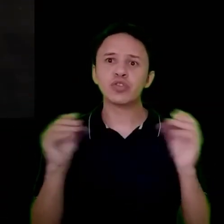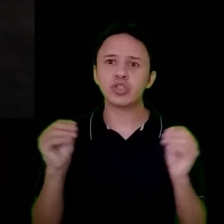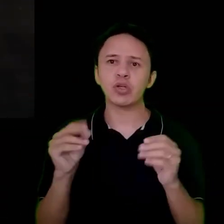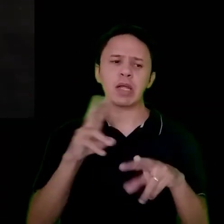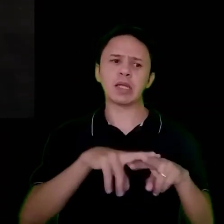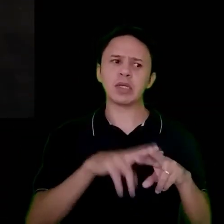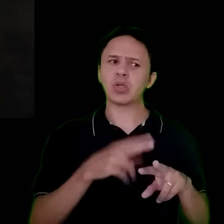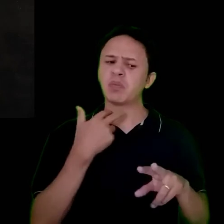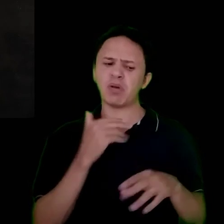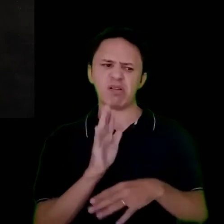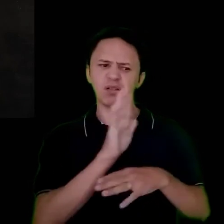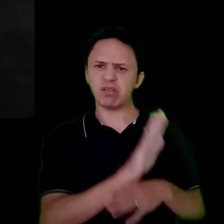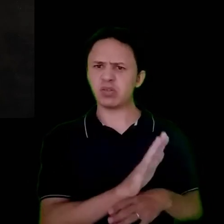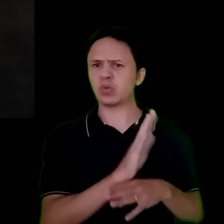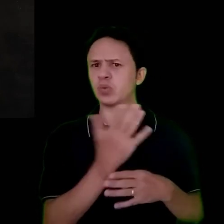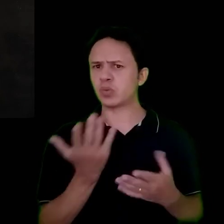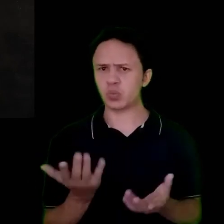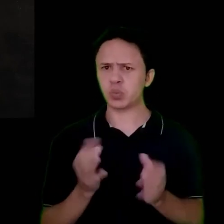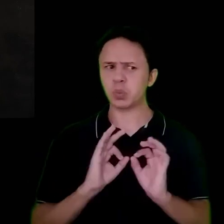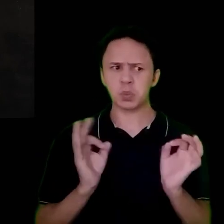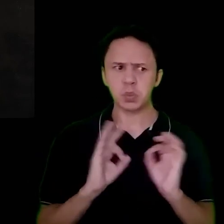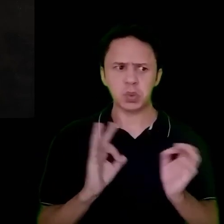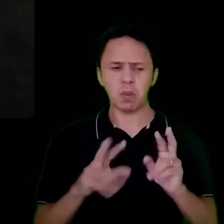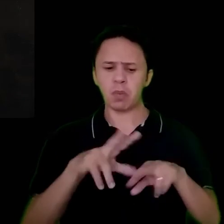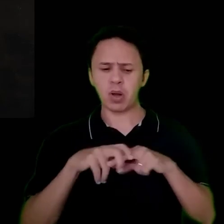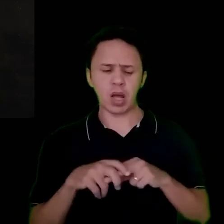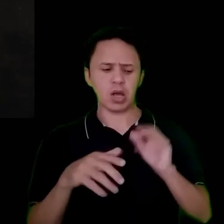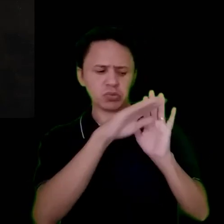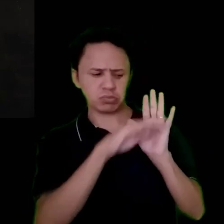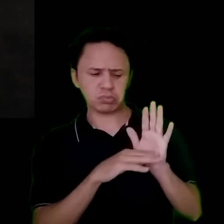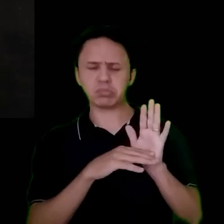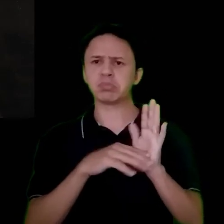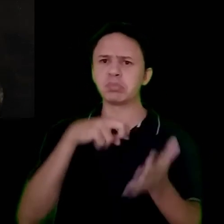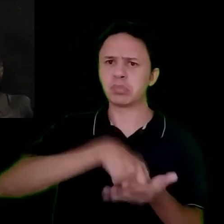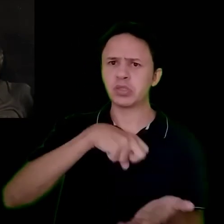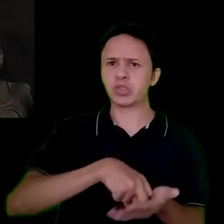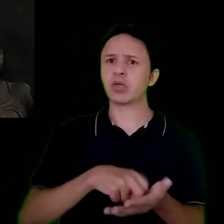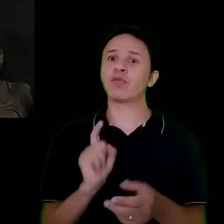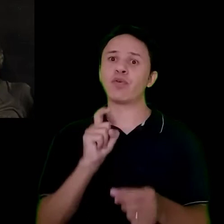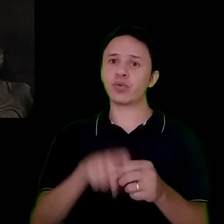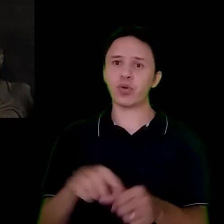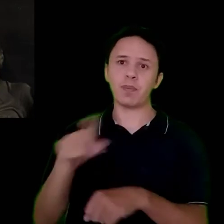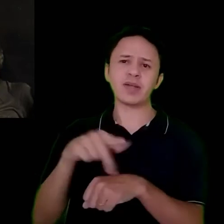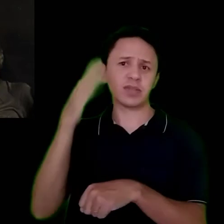fugiu da cadeia, ele não poderia ser beneficiado pela prescrição da pena. Biggs voltou para o seu país